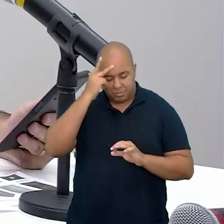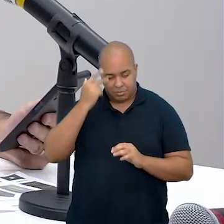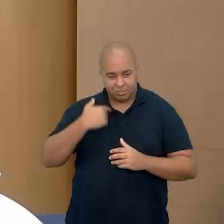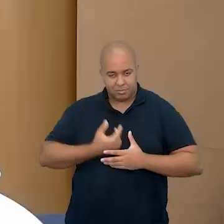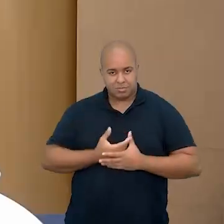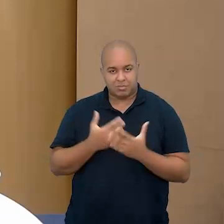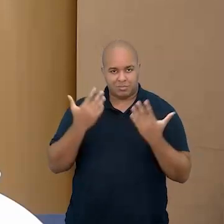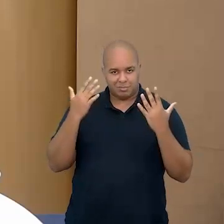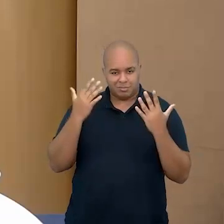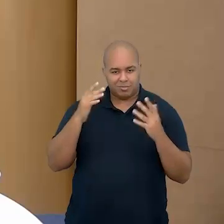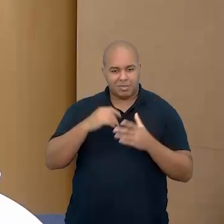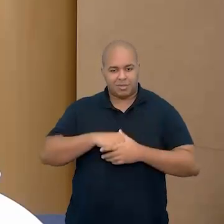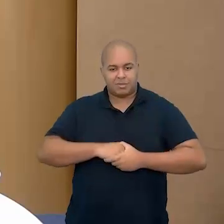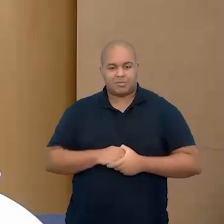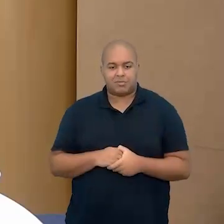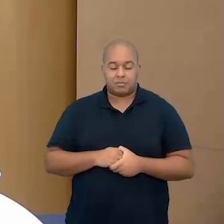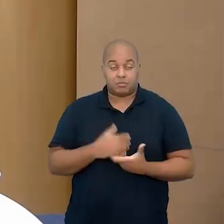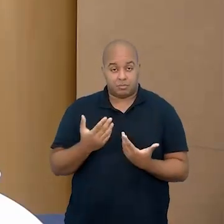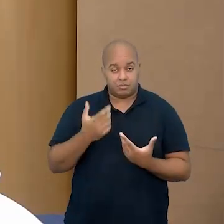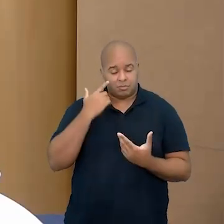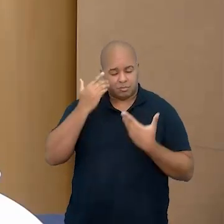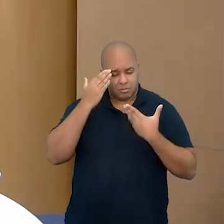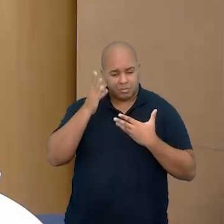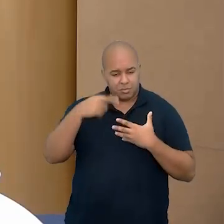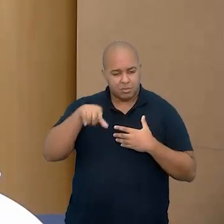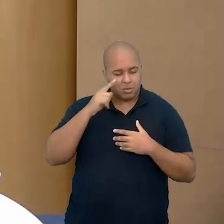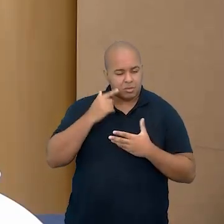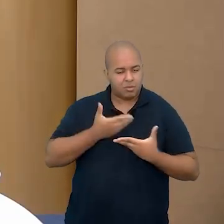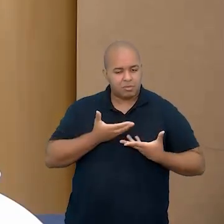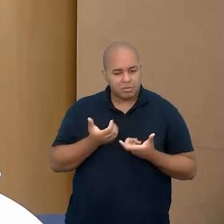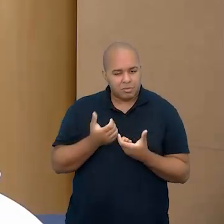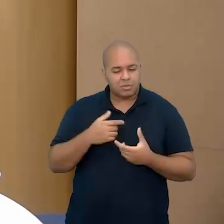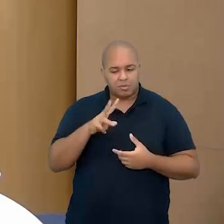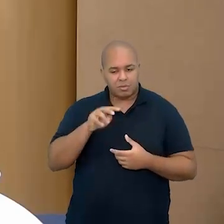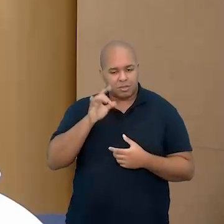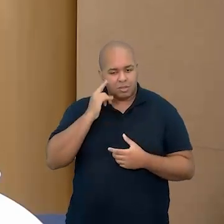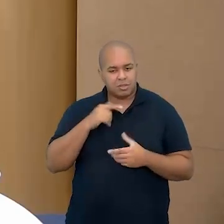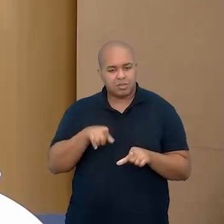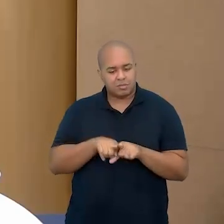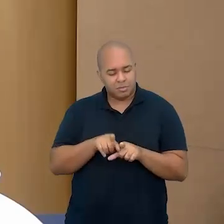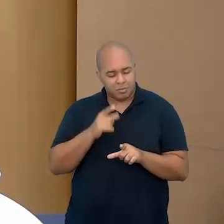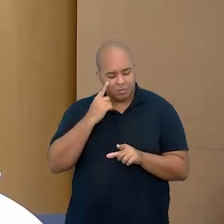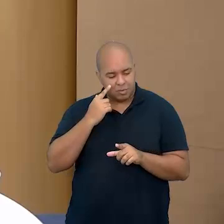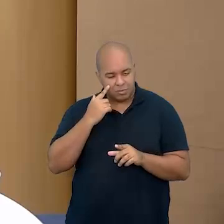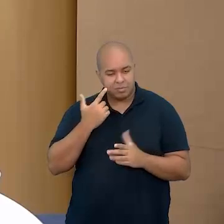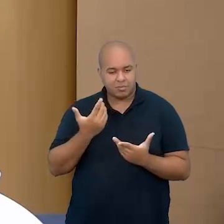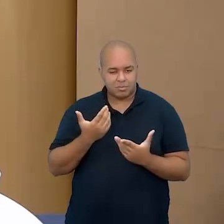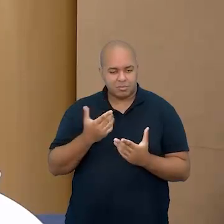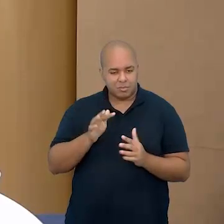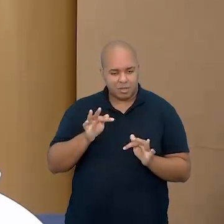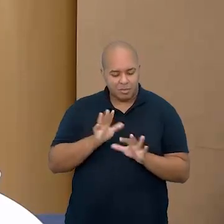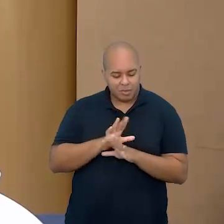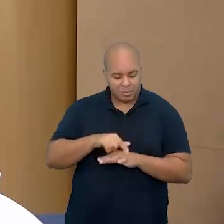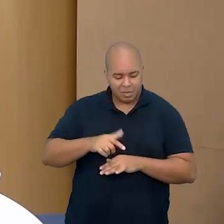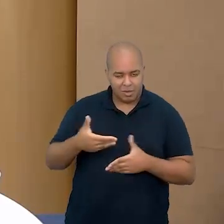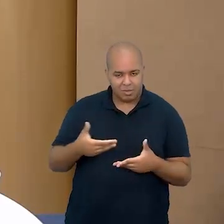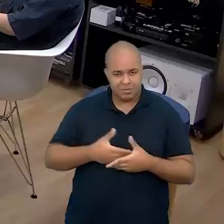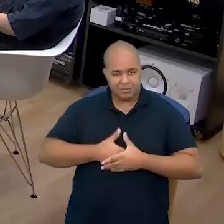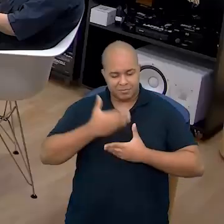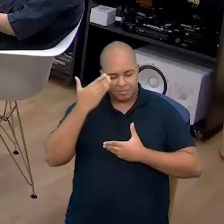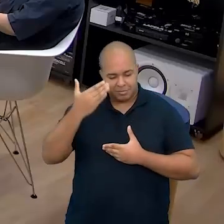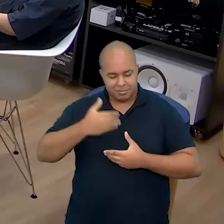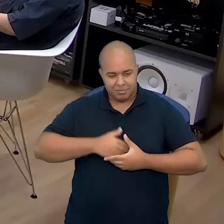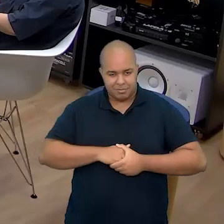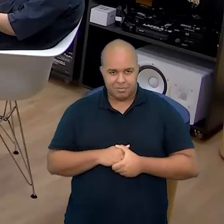Meus parabéns, Marcos. Então, obrigada pelo convite, Vanderlei. Então, vamos lá, finalizando, né? Isso, Até a eu próxima.